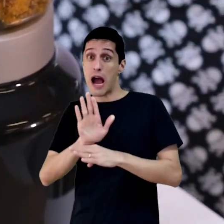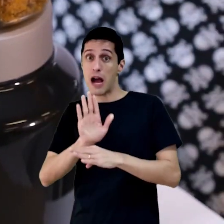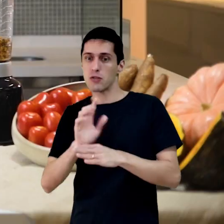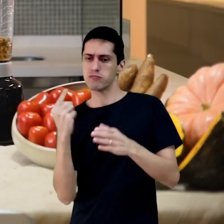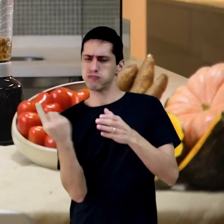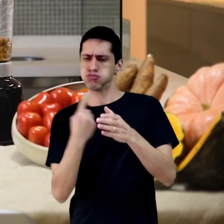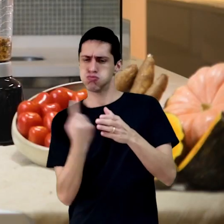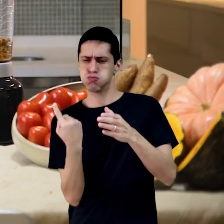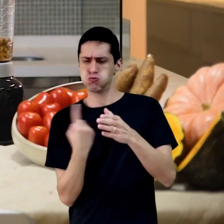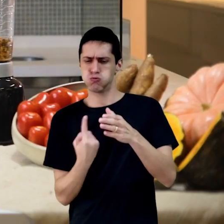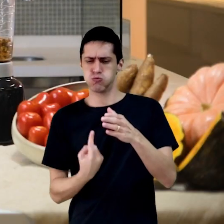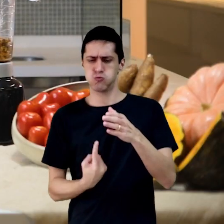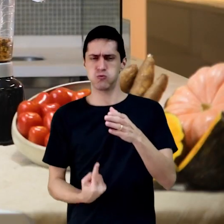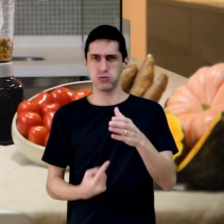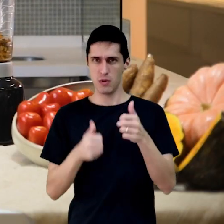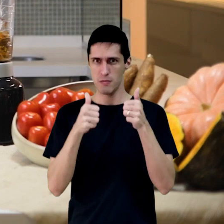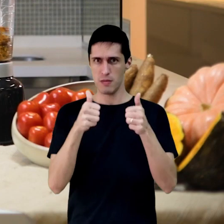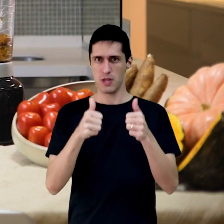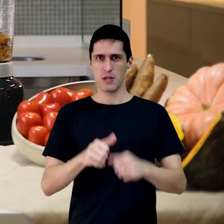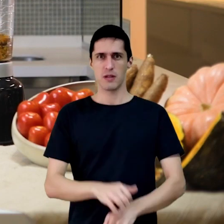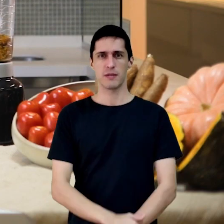para que bata bem.